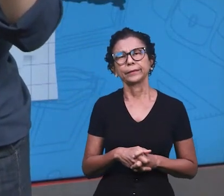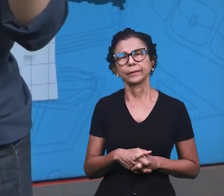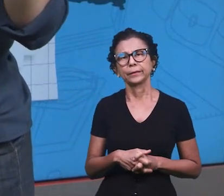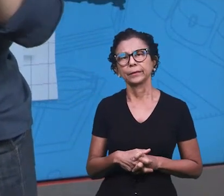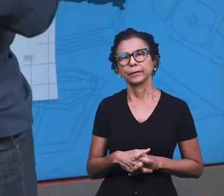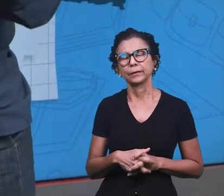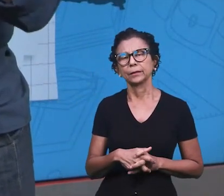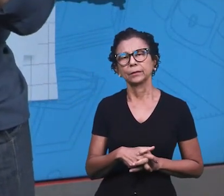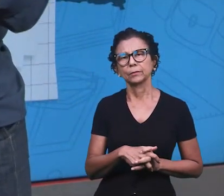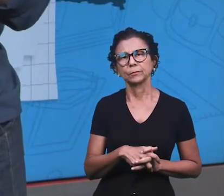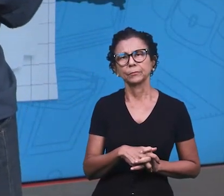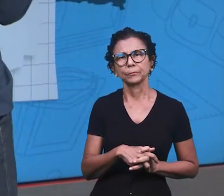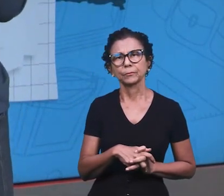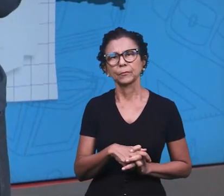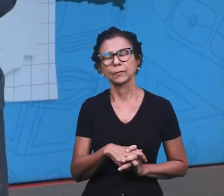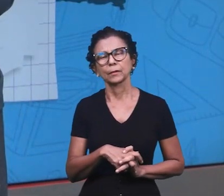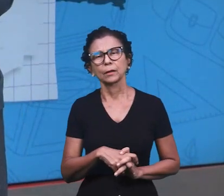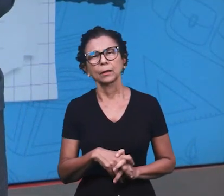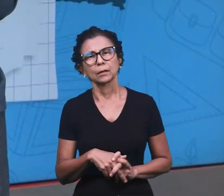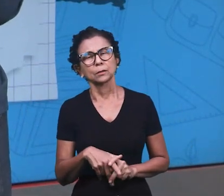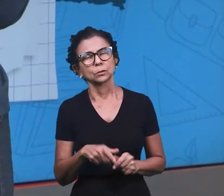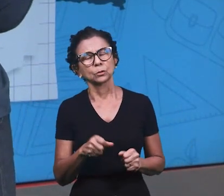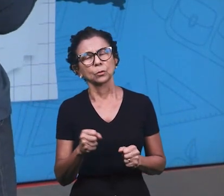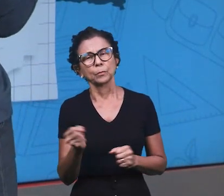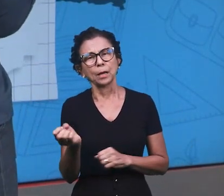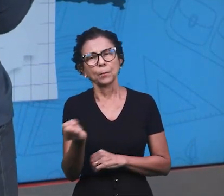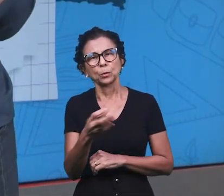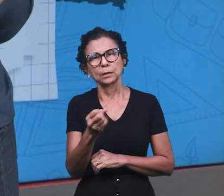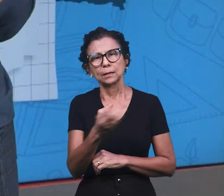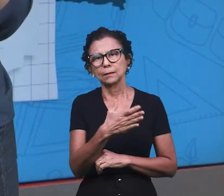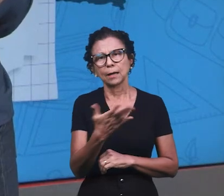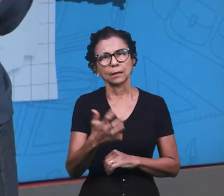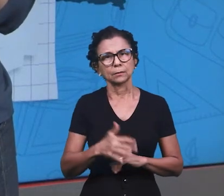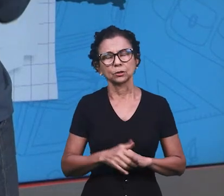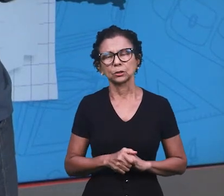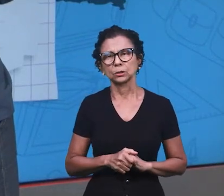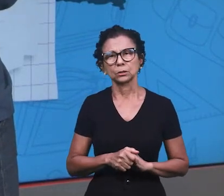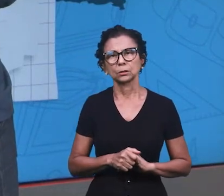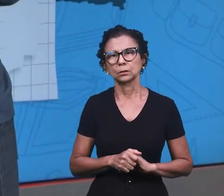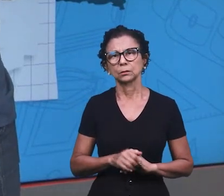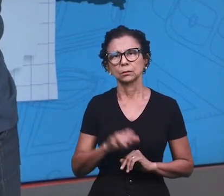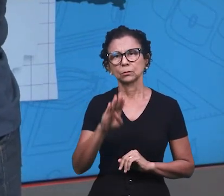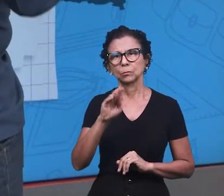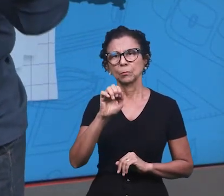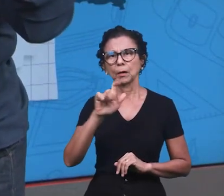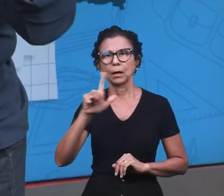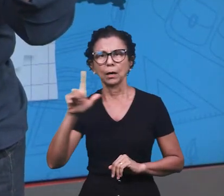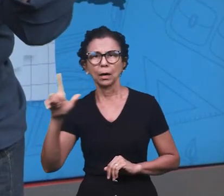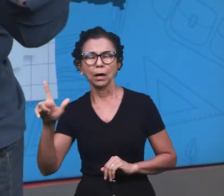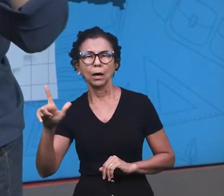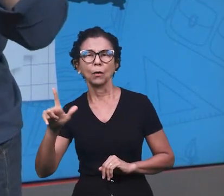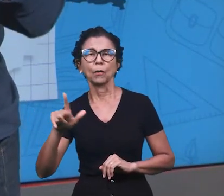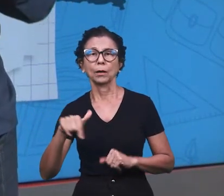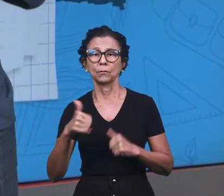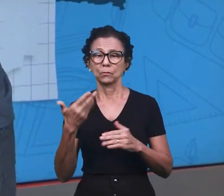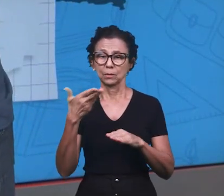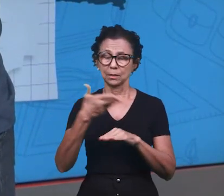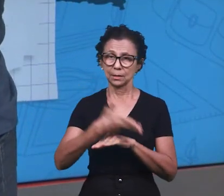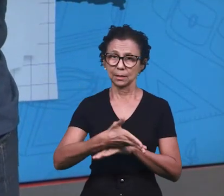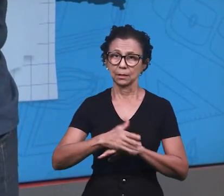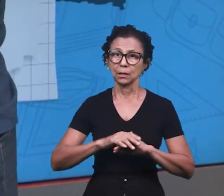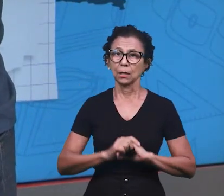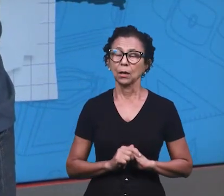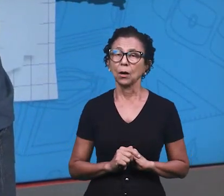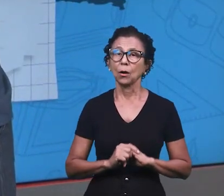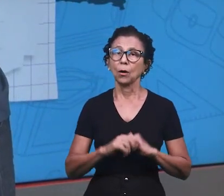mais conhecido, do Bauman sobre modernidade líquida. Aí você pode falar, né, a compreensão baumaniana, ó, a